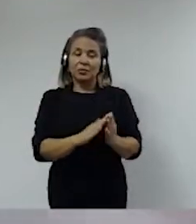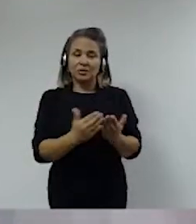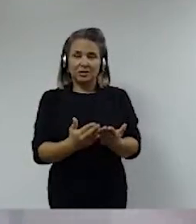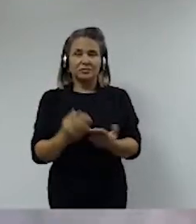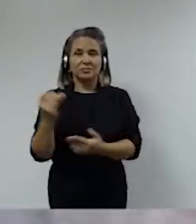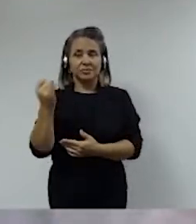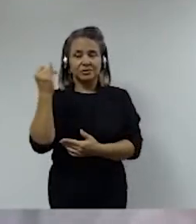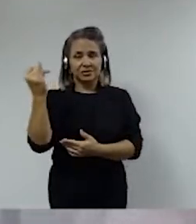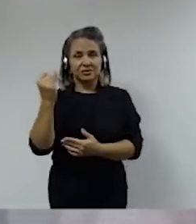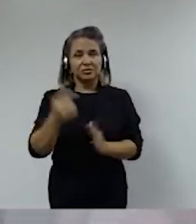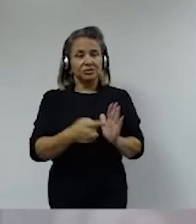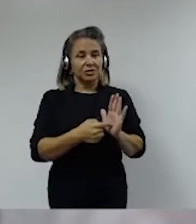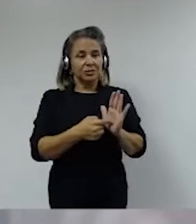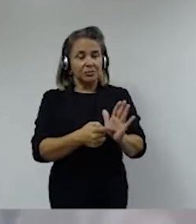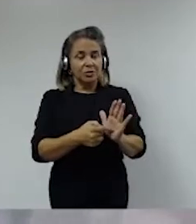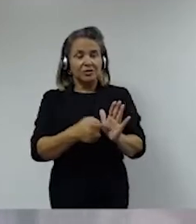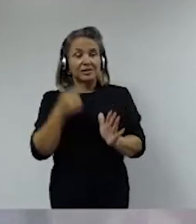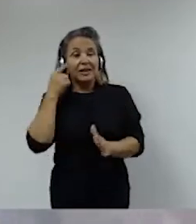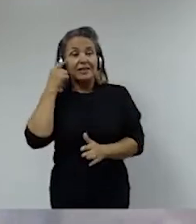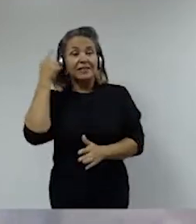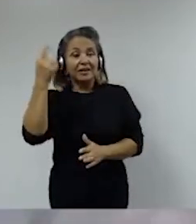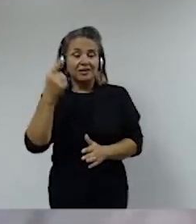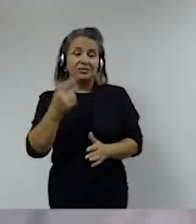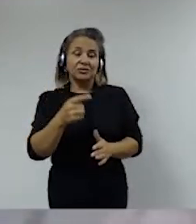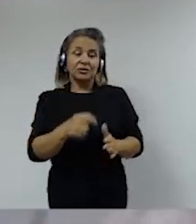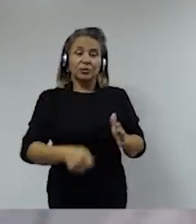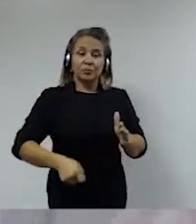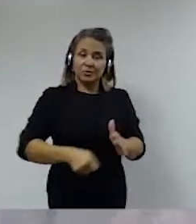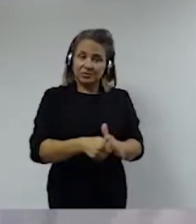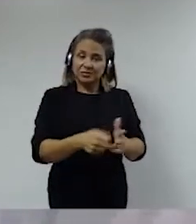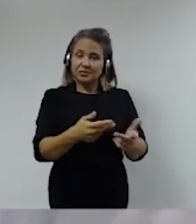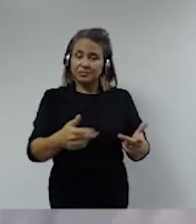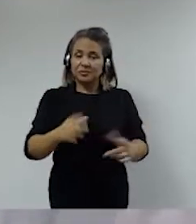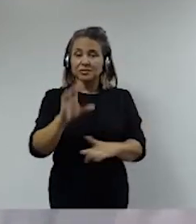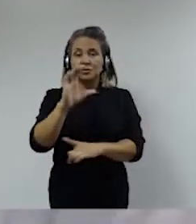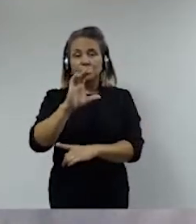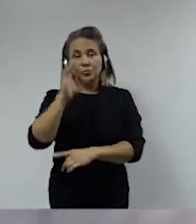interessante, onde ele traz a noção de que o processo é um fenômeno cultural, né?